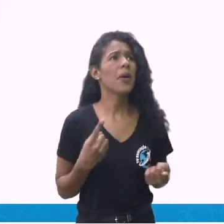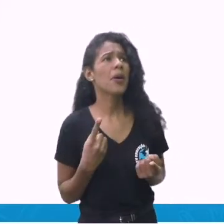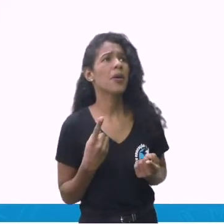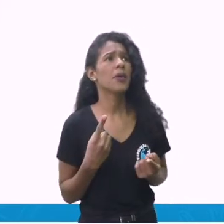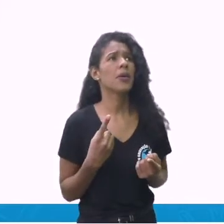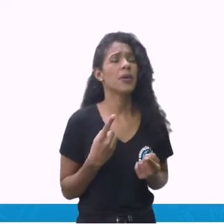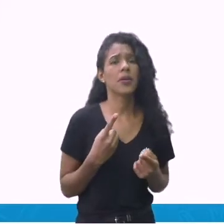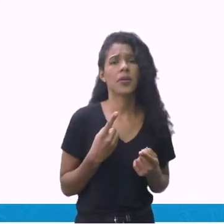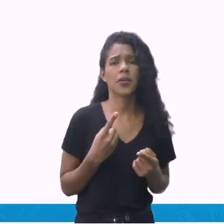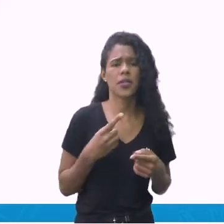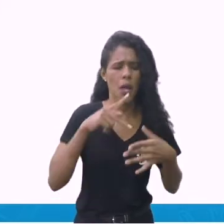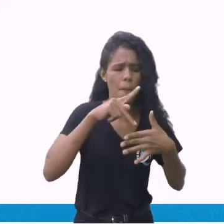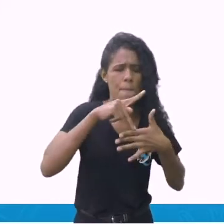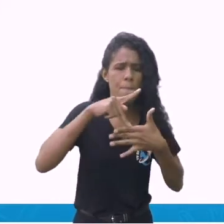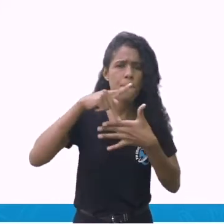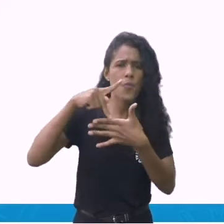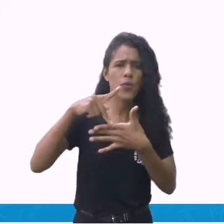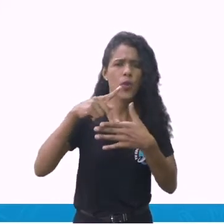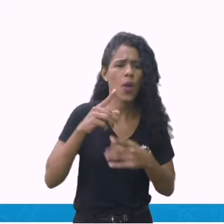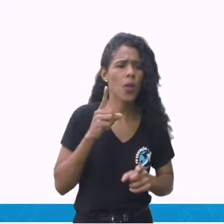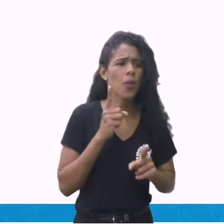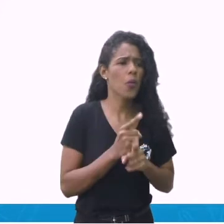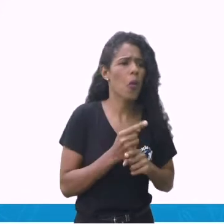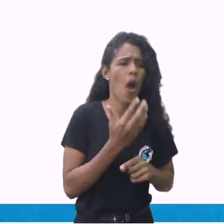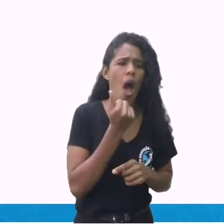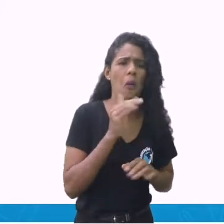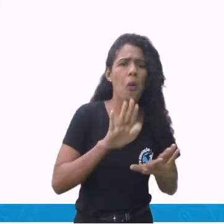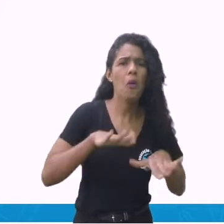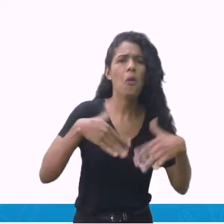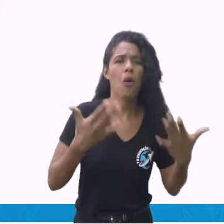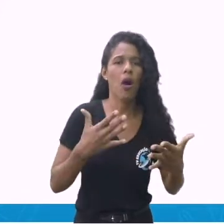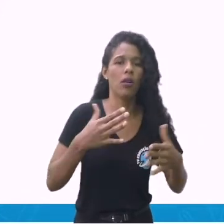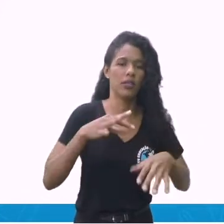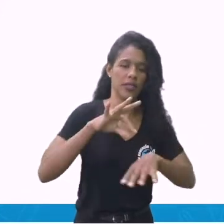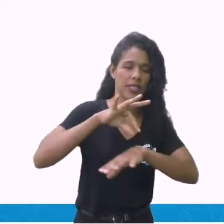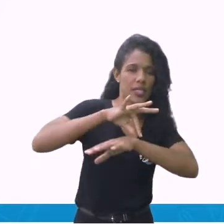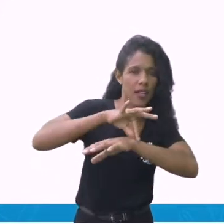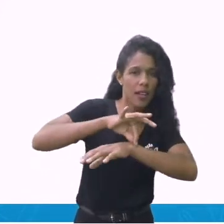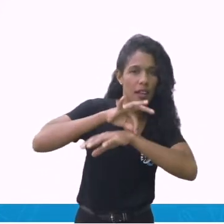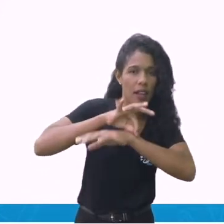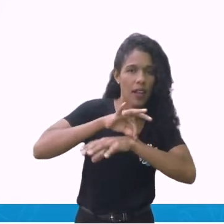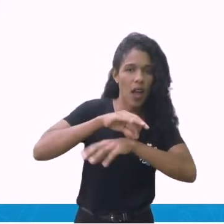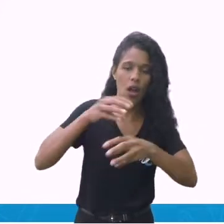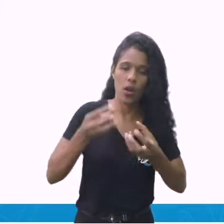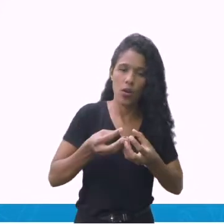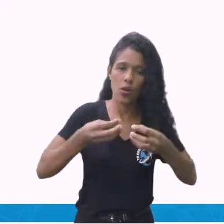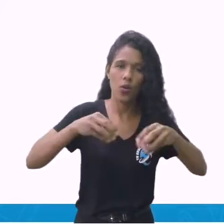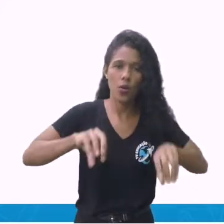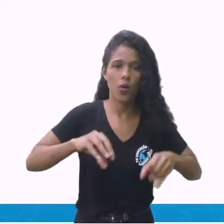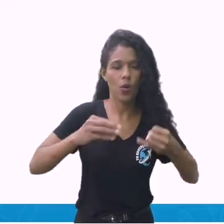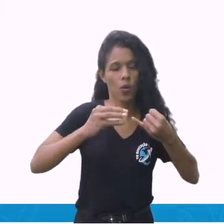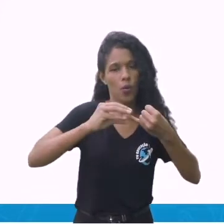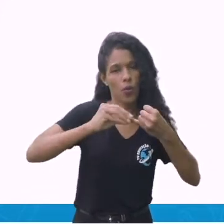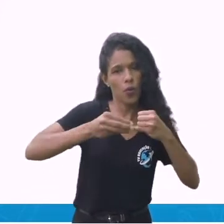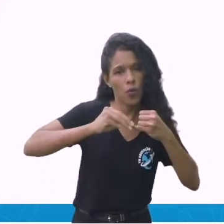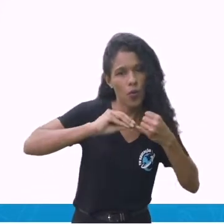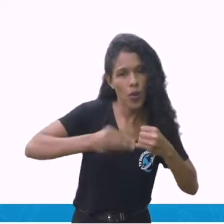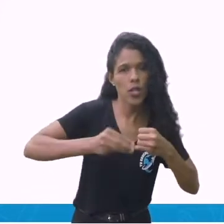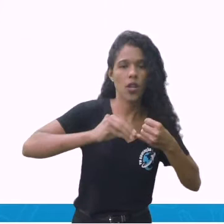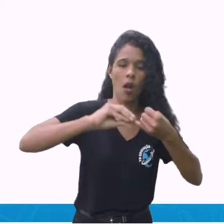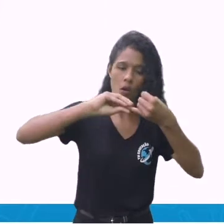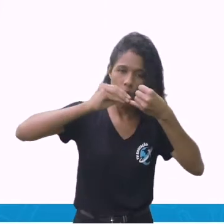proteína? Eu encontro na carne, nos ovos, feijões,